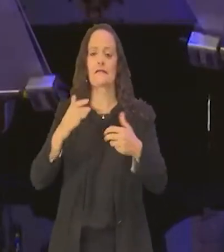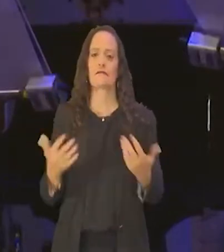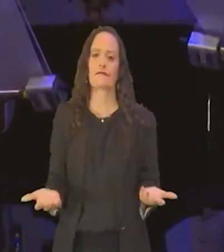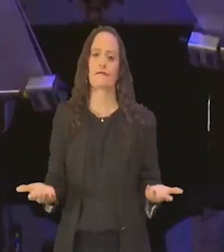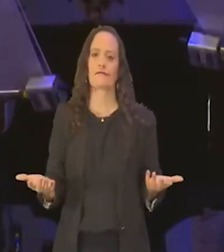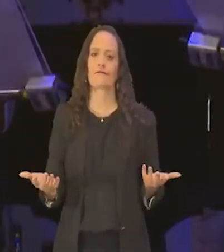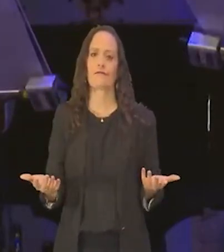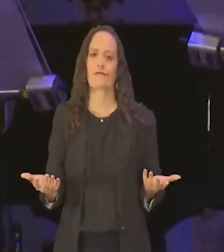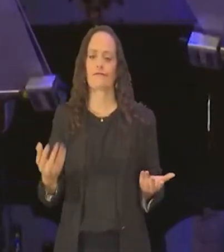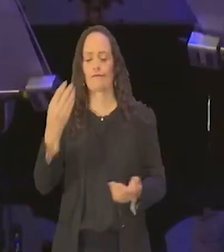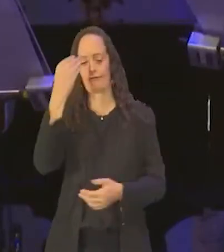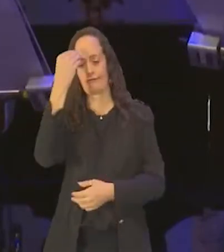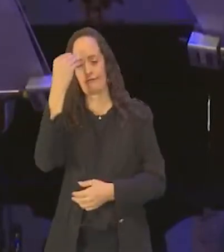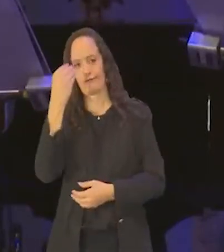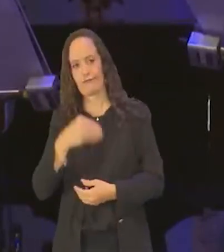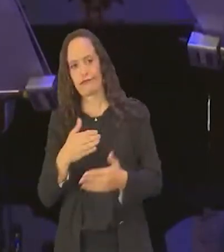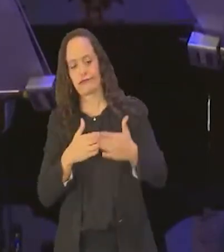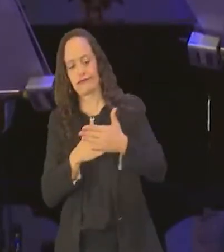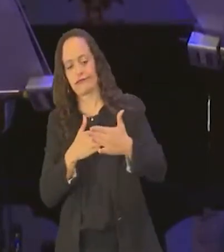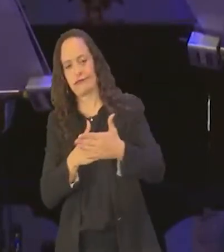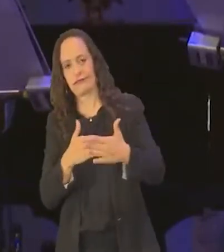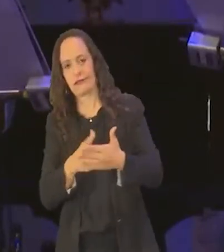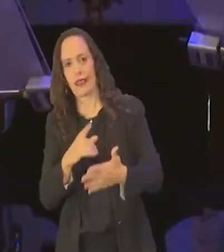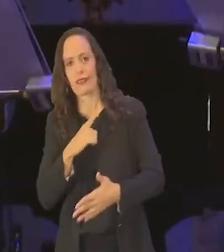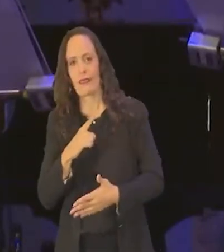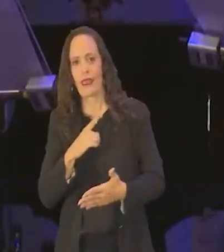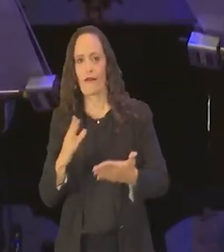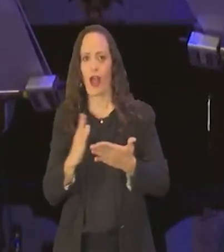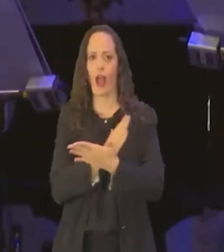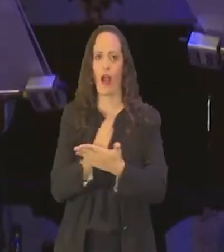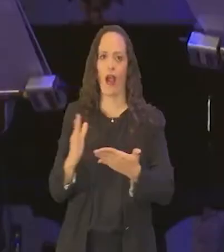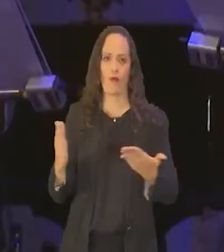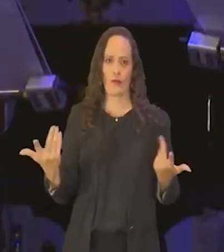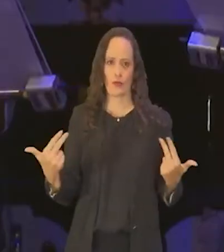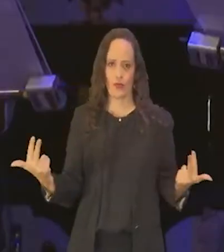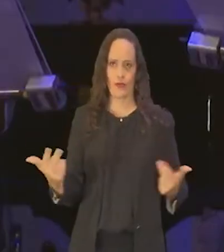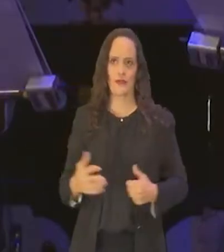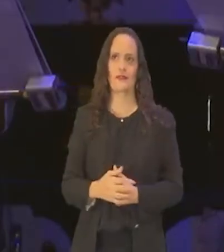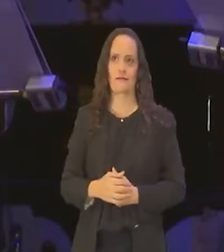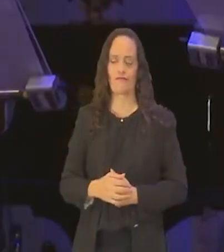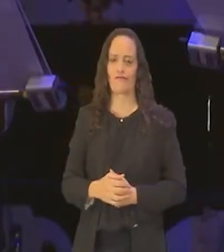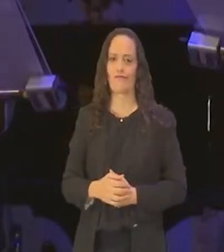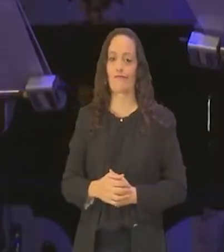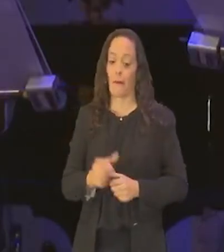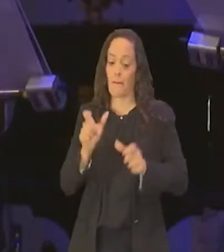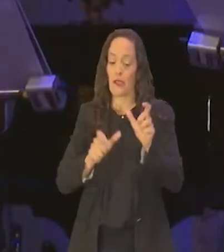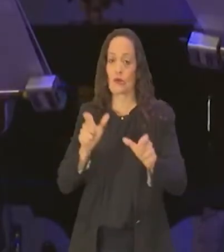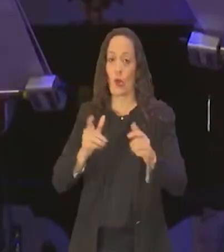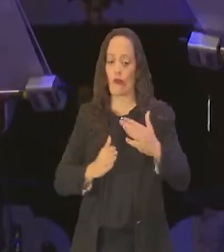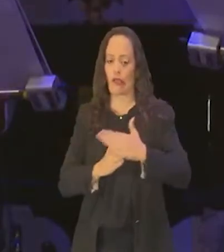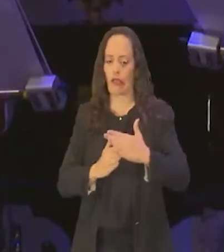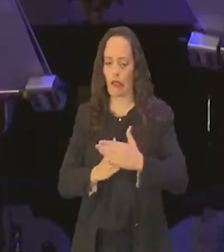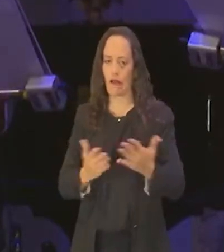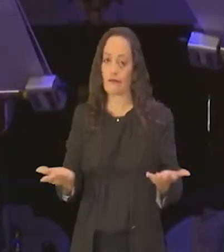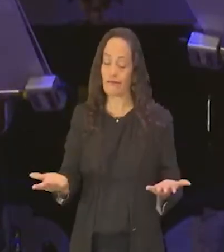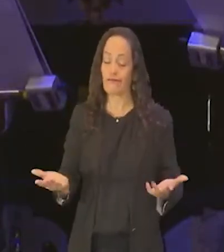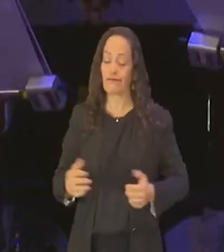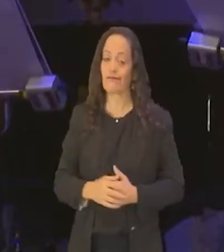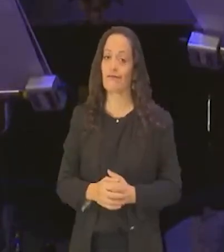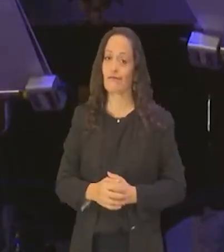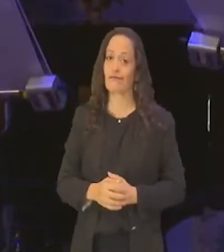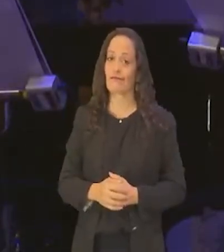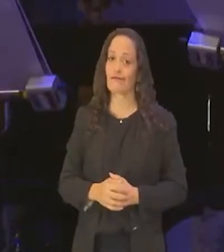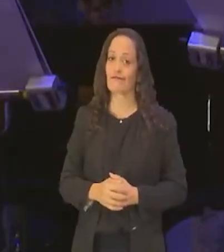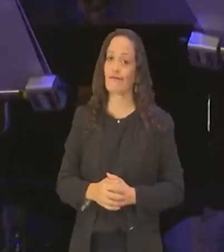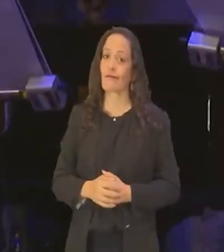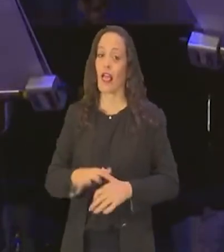mas encontrou empecilhos, desafios, pessoas. Certamente nesse